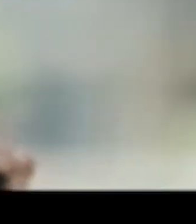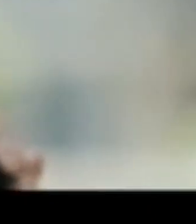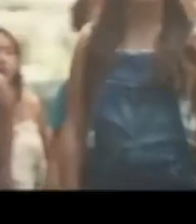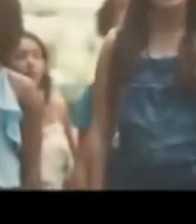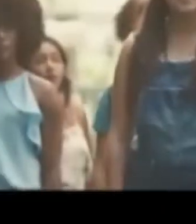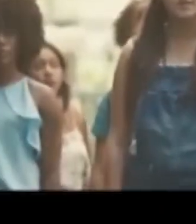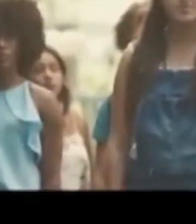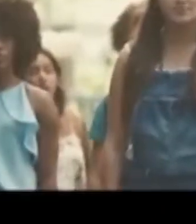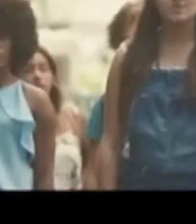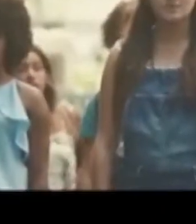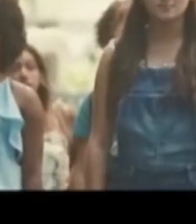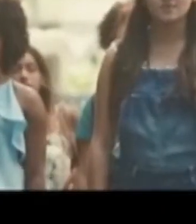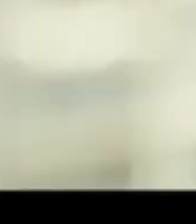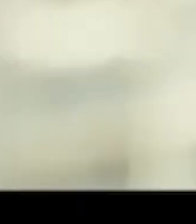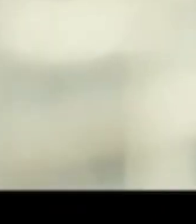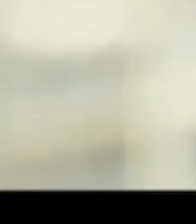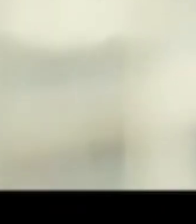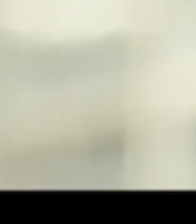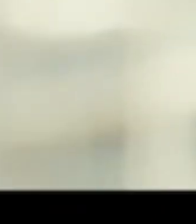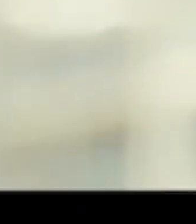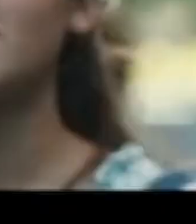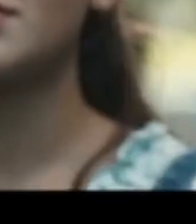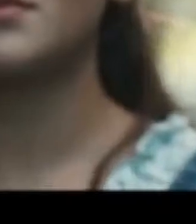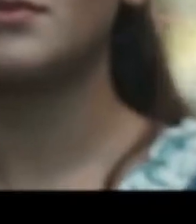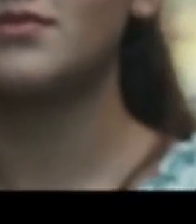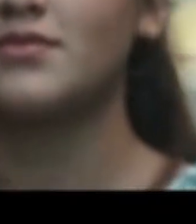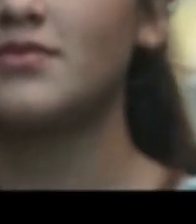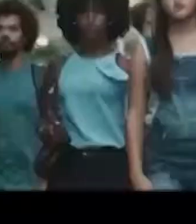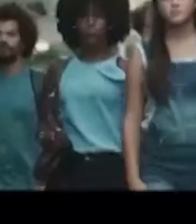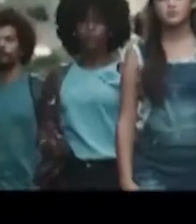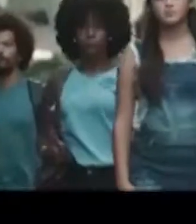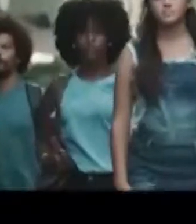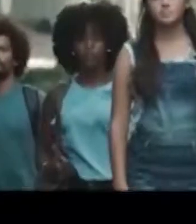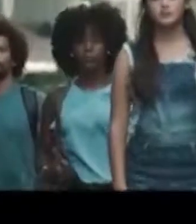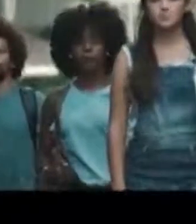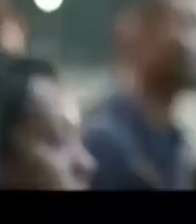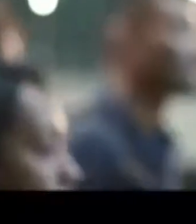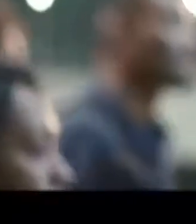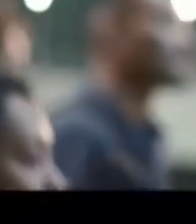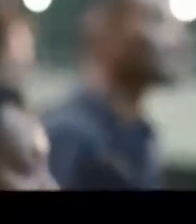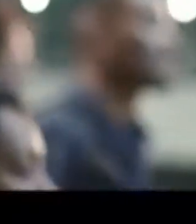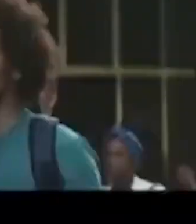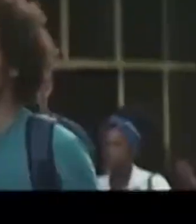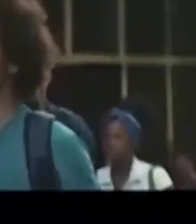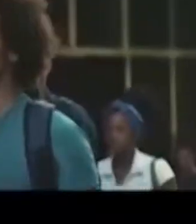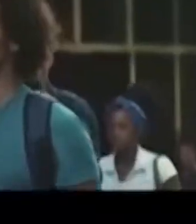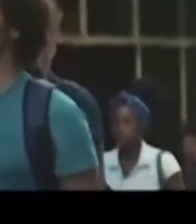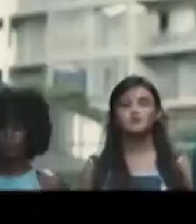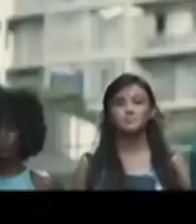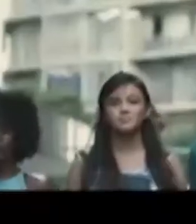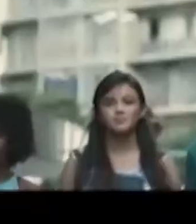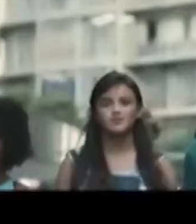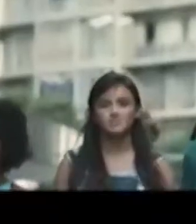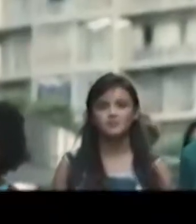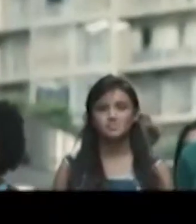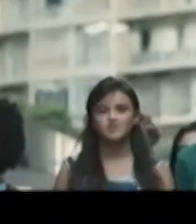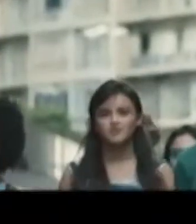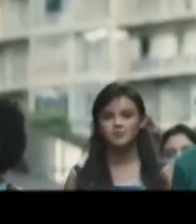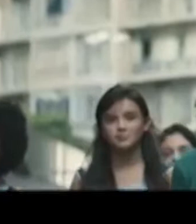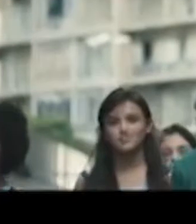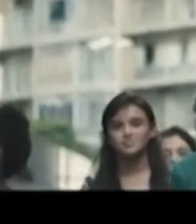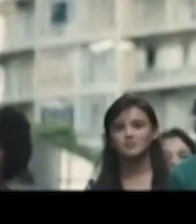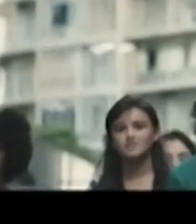está estudando a possibilidade de mandar reescrever os livros de história